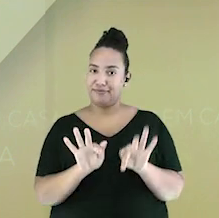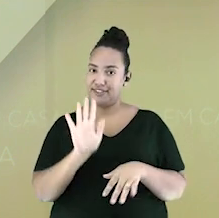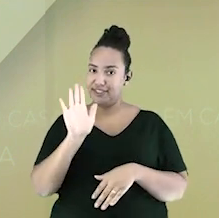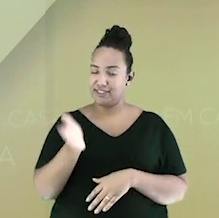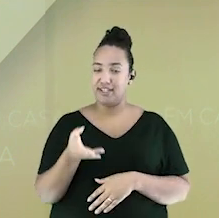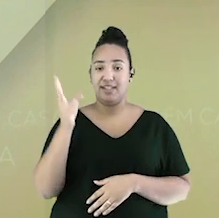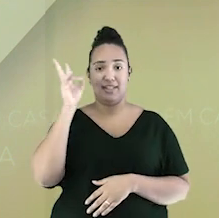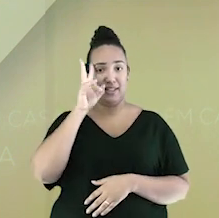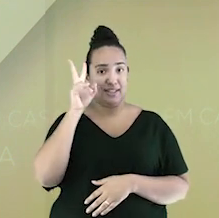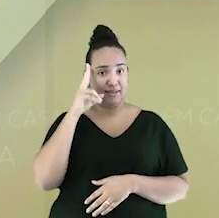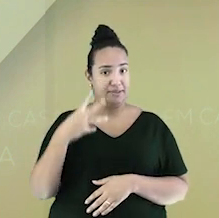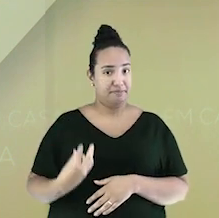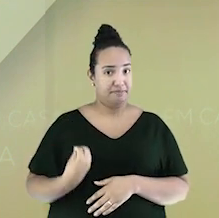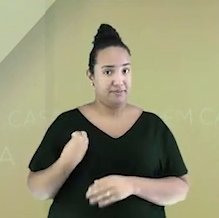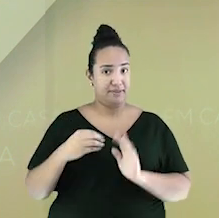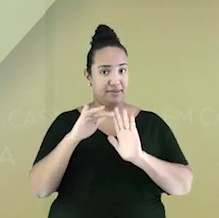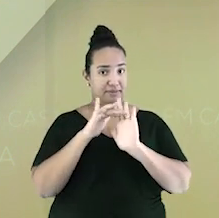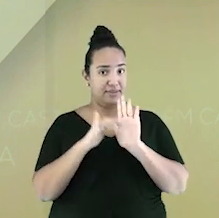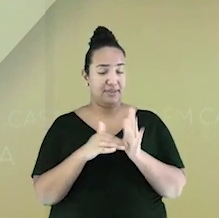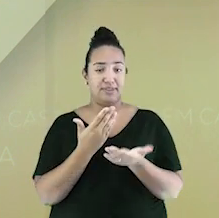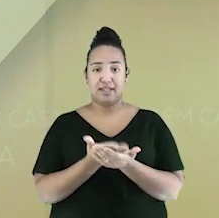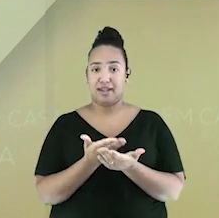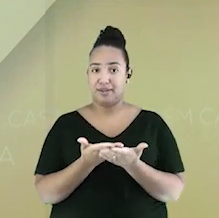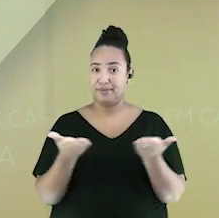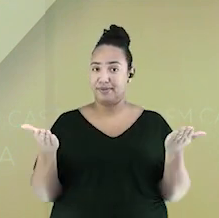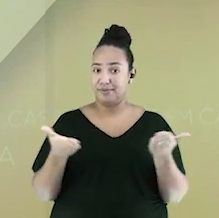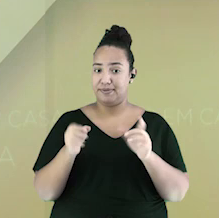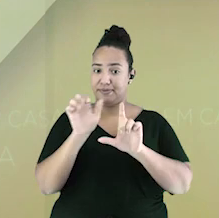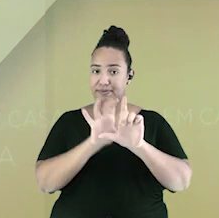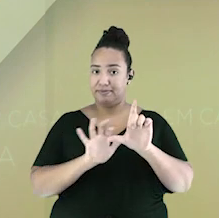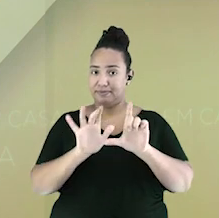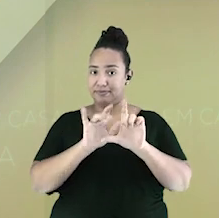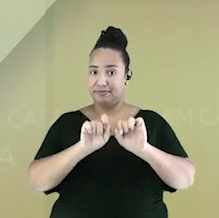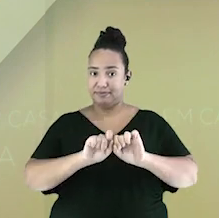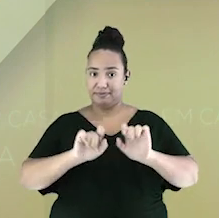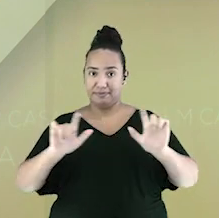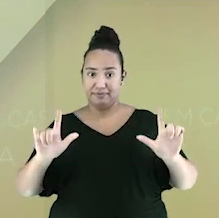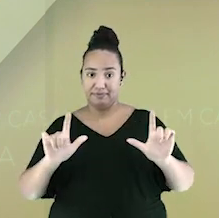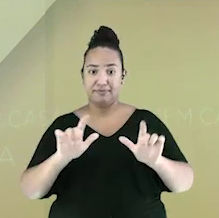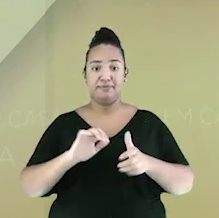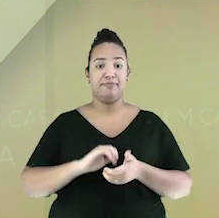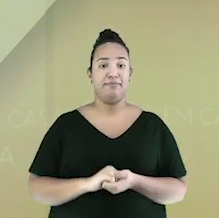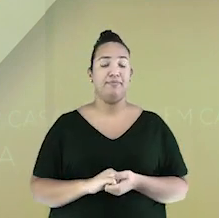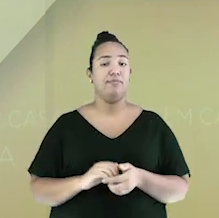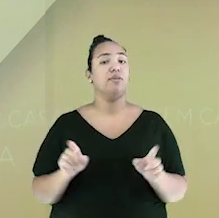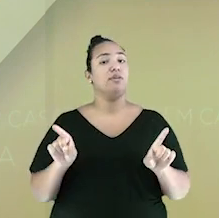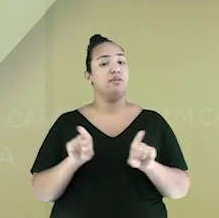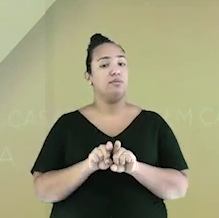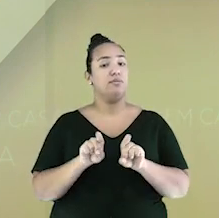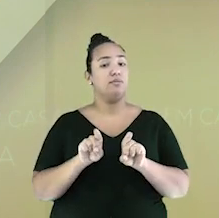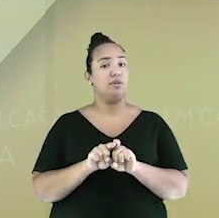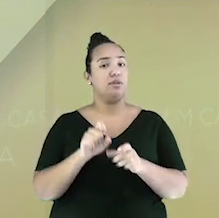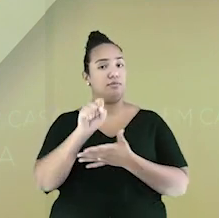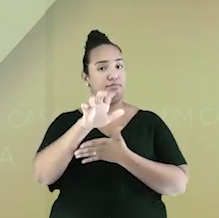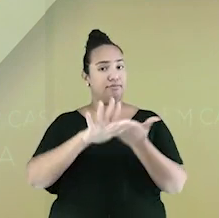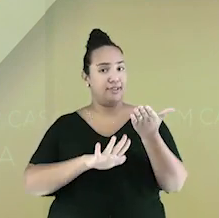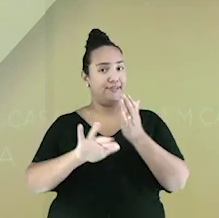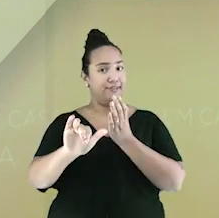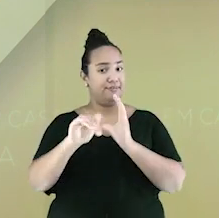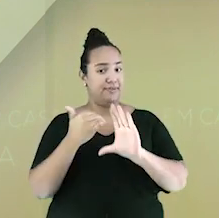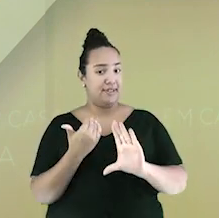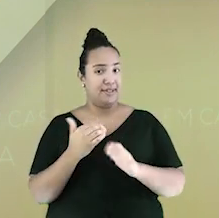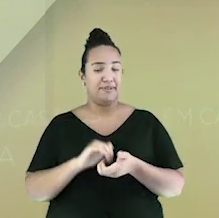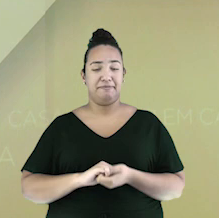por aqui. Não esqueça de garantir a sua presença na aula de hoje através do QR Code na tela. E também de nos enviar